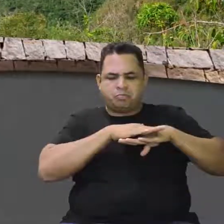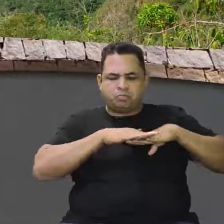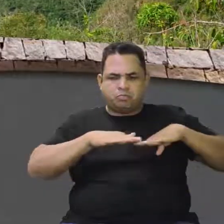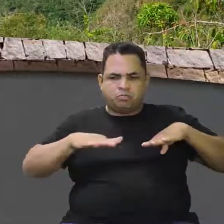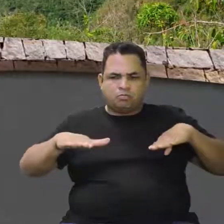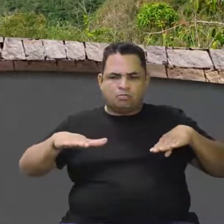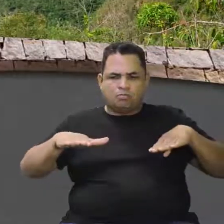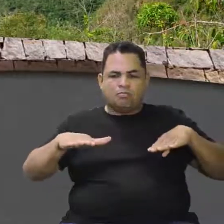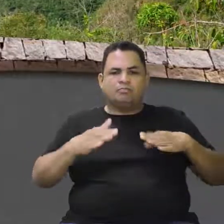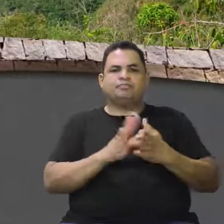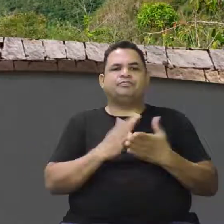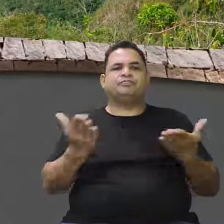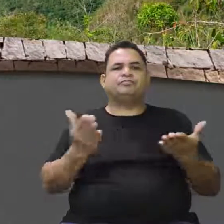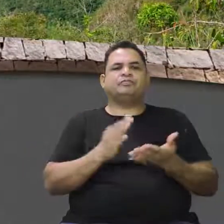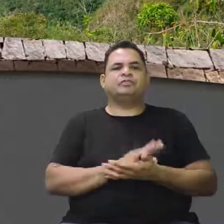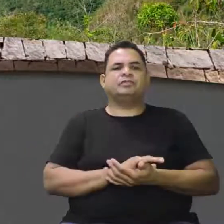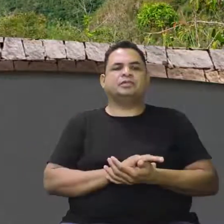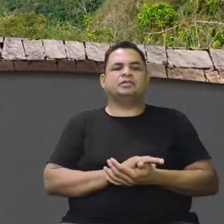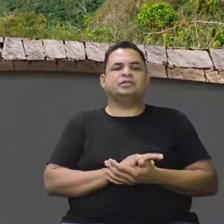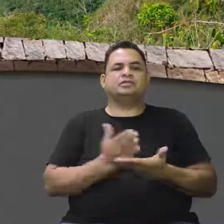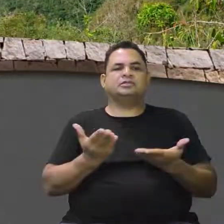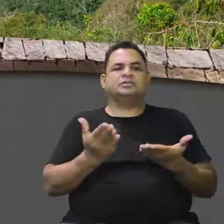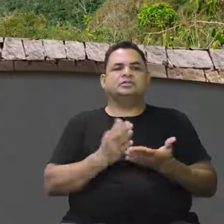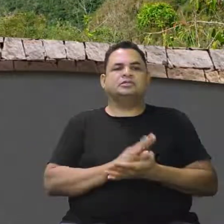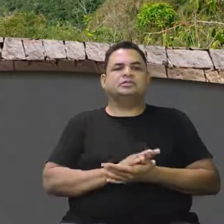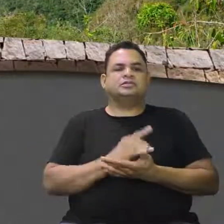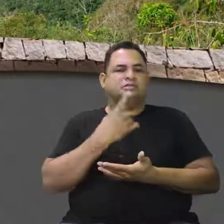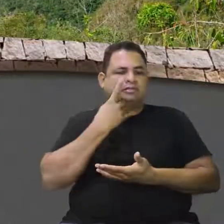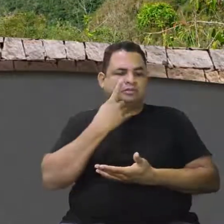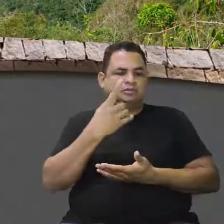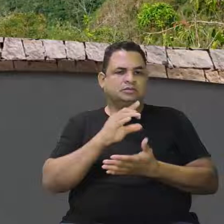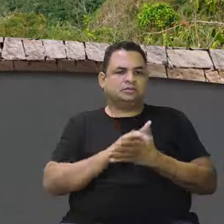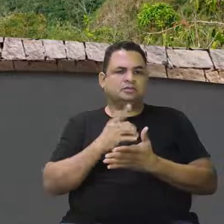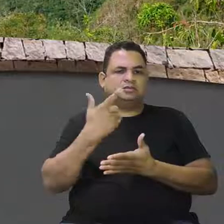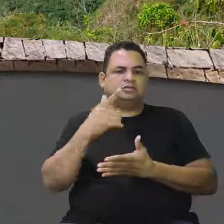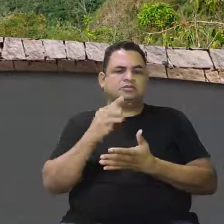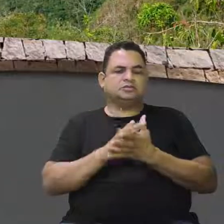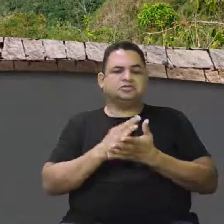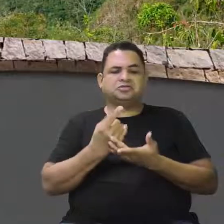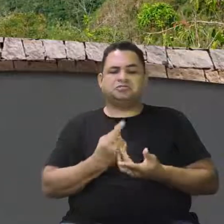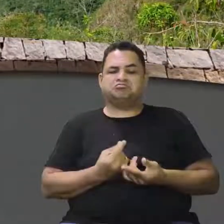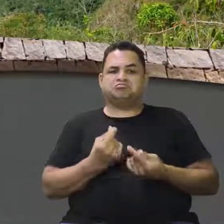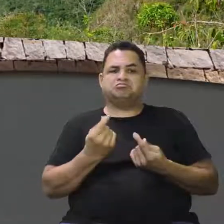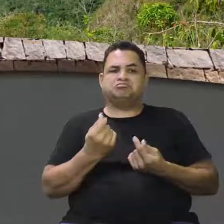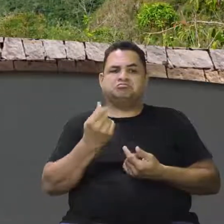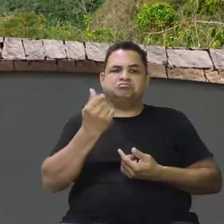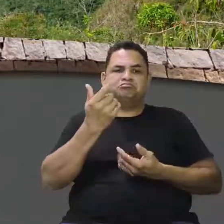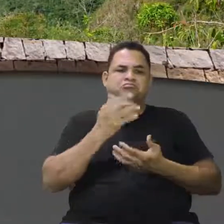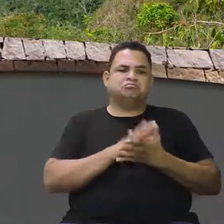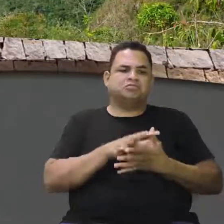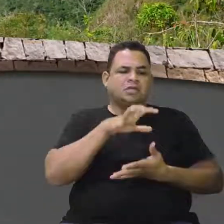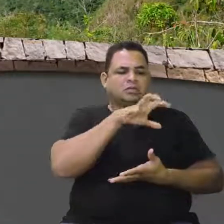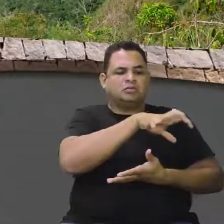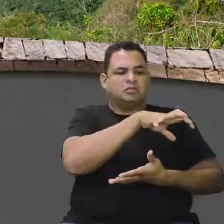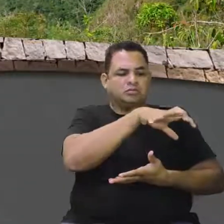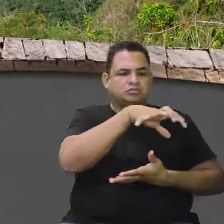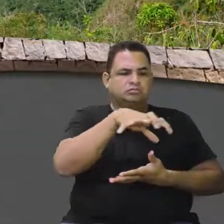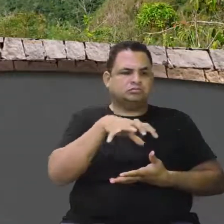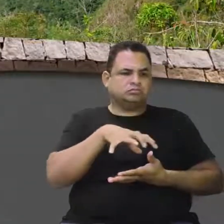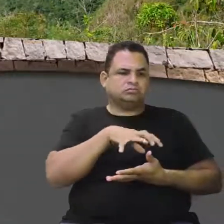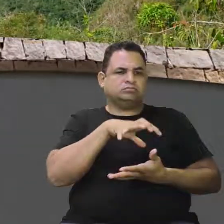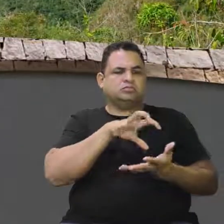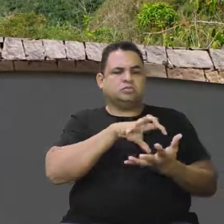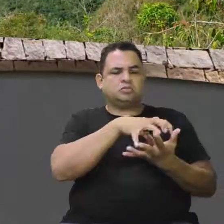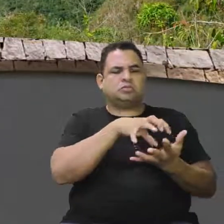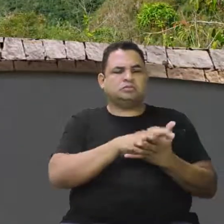de doações de terra, e muitas das vezes ele vinha e não tinha tanto recurso, ele ocupava uma terra que o solo